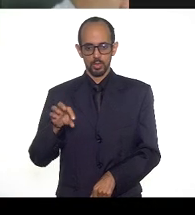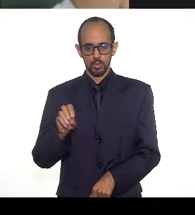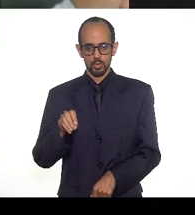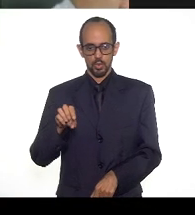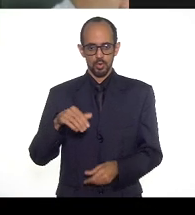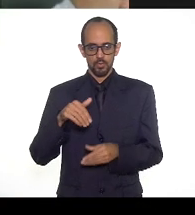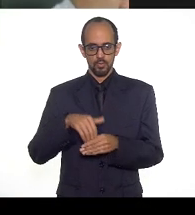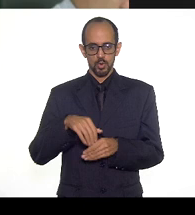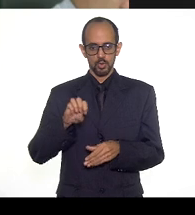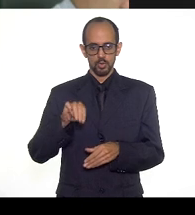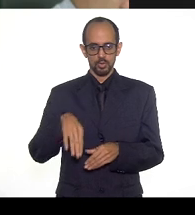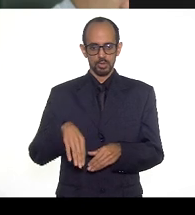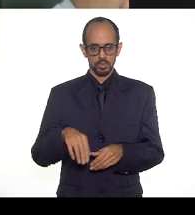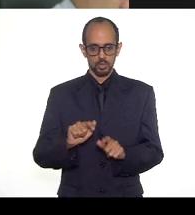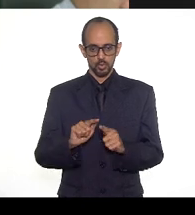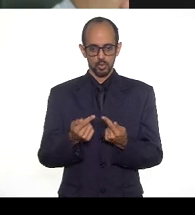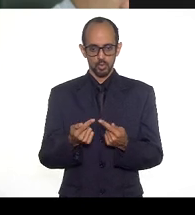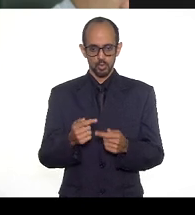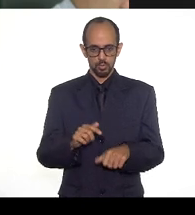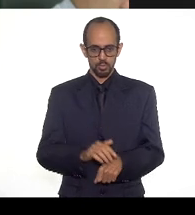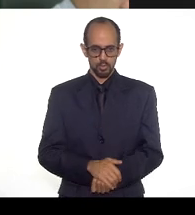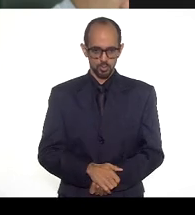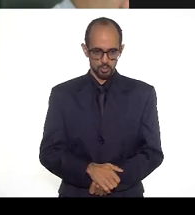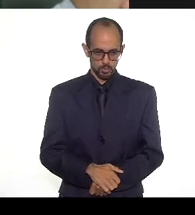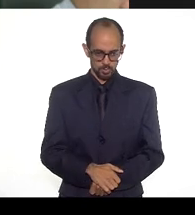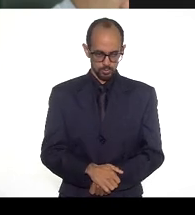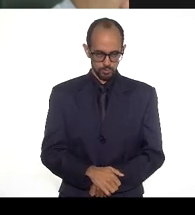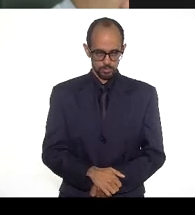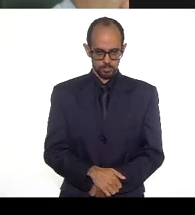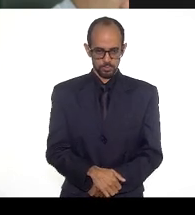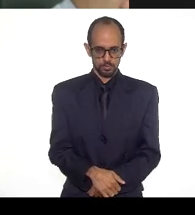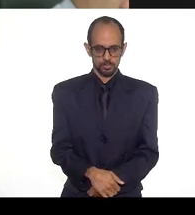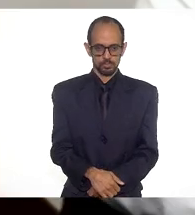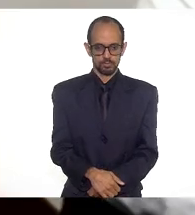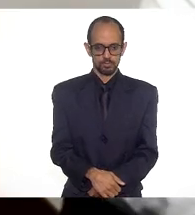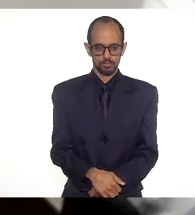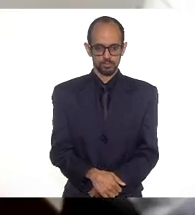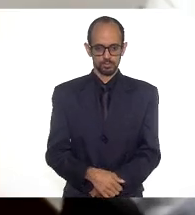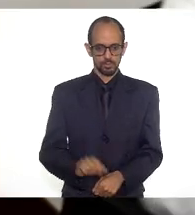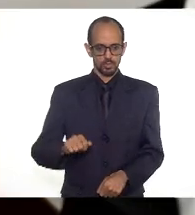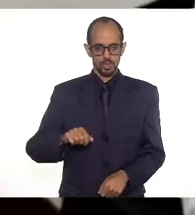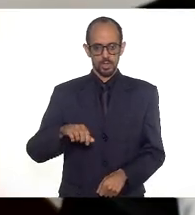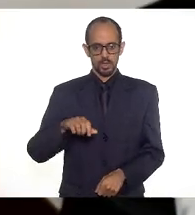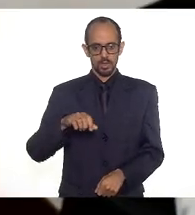Deputado Márcio Gualberto votou sim no grupo. Deputado Márcio Pacheco.